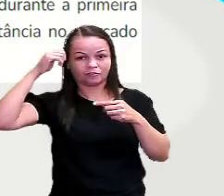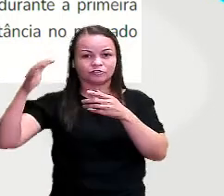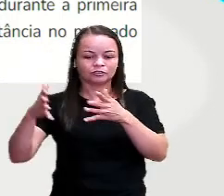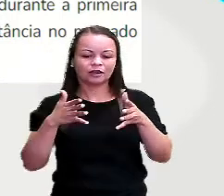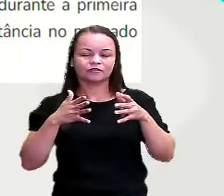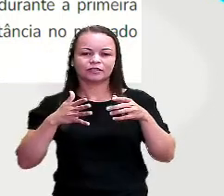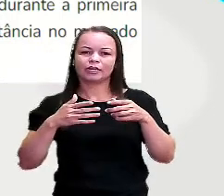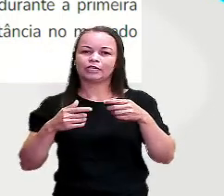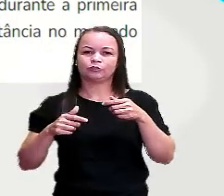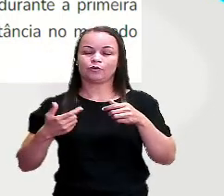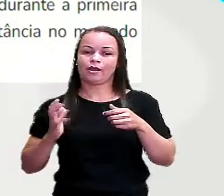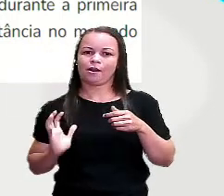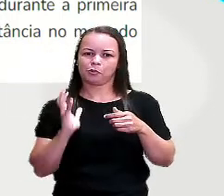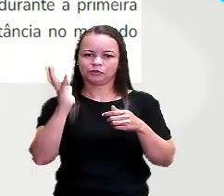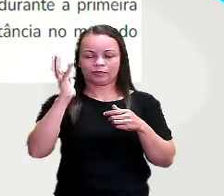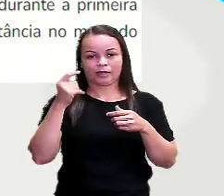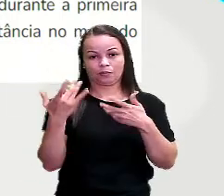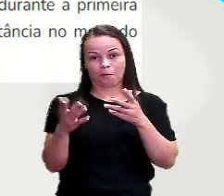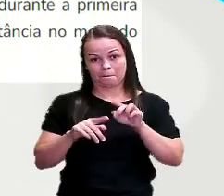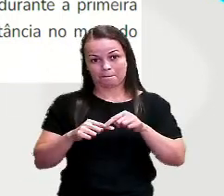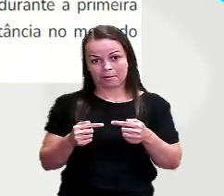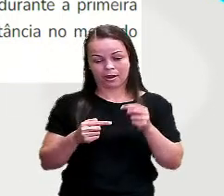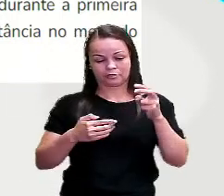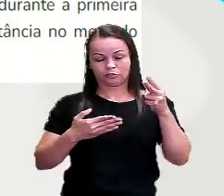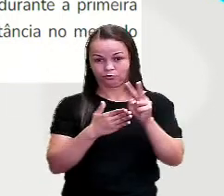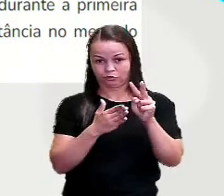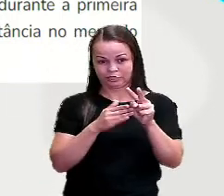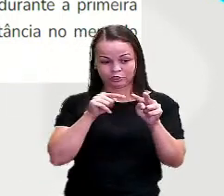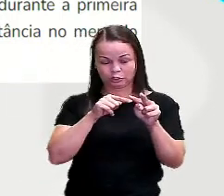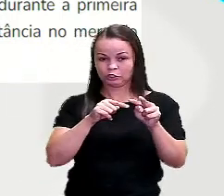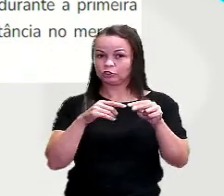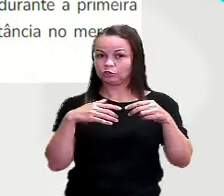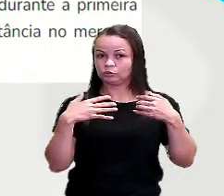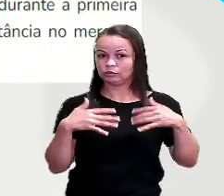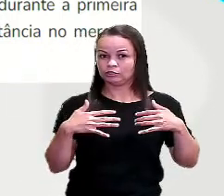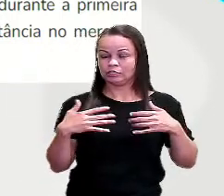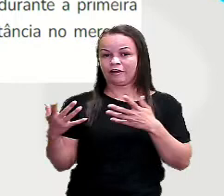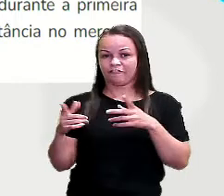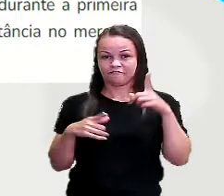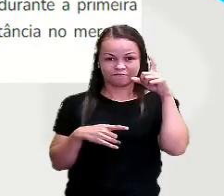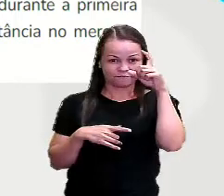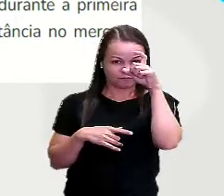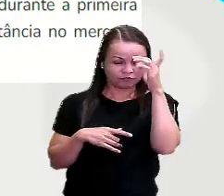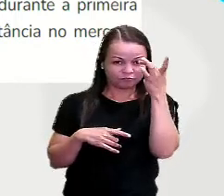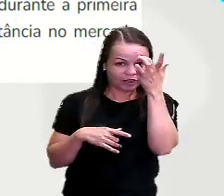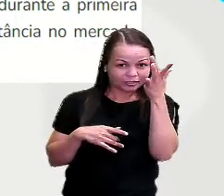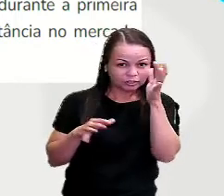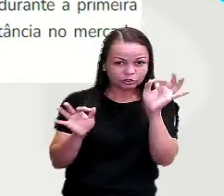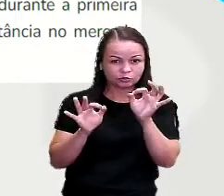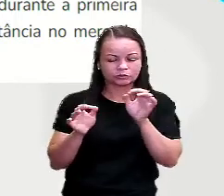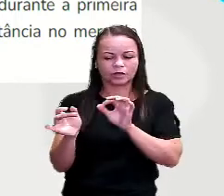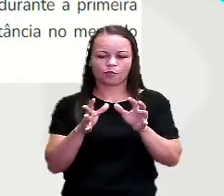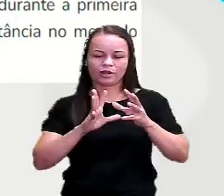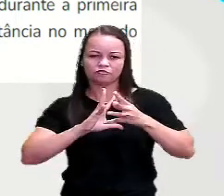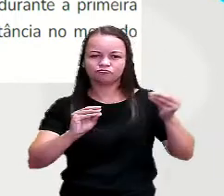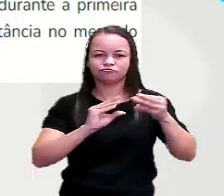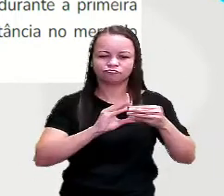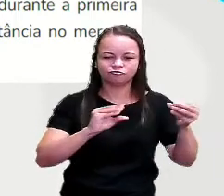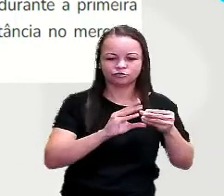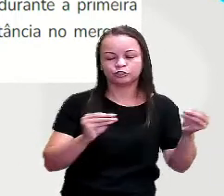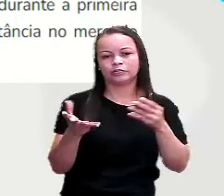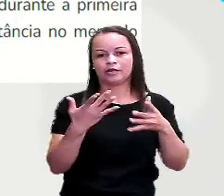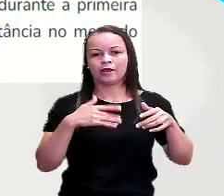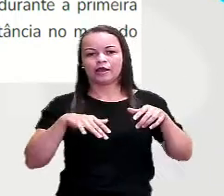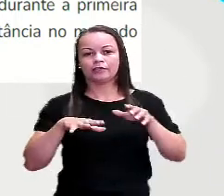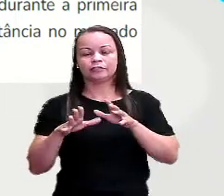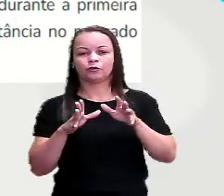índios não era fácil, pois eles fugiam e os portugueses não conseguiam capturar, já que os nativos tinham maior conhecimento do